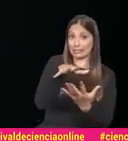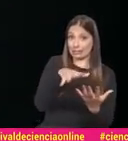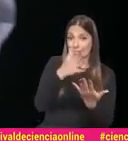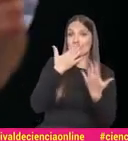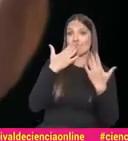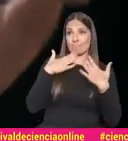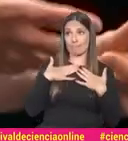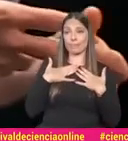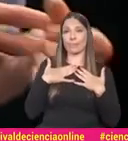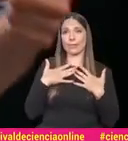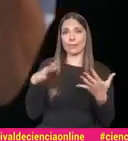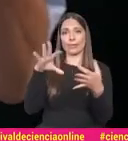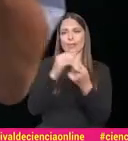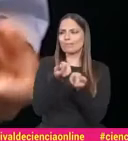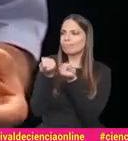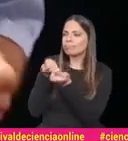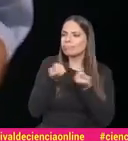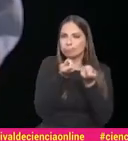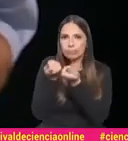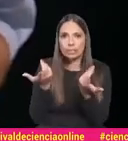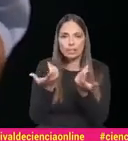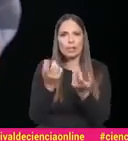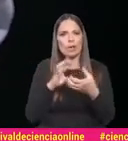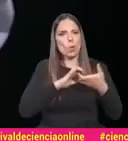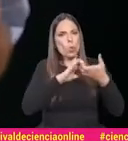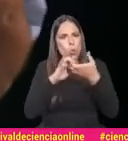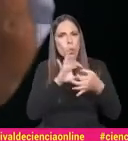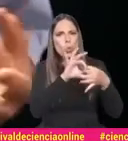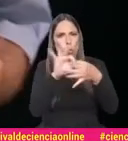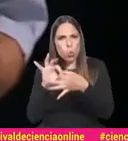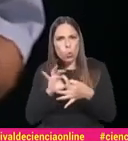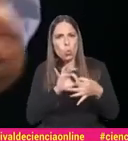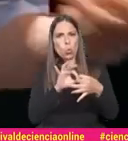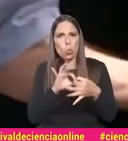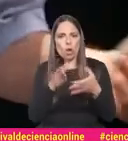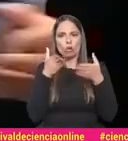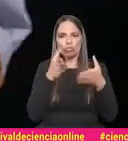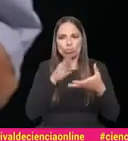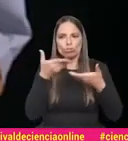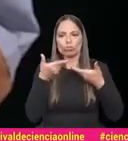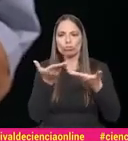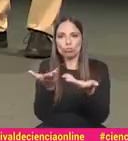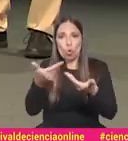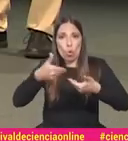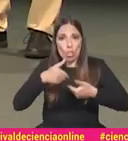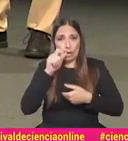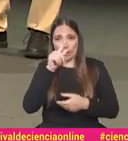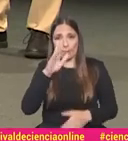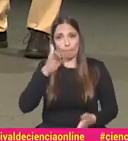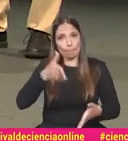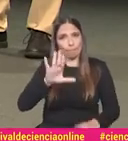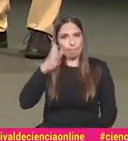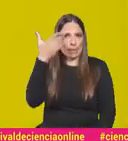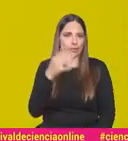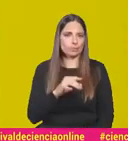nos passou, de coordenação, de colaboração e de cooperação, sobretudo com aqueles que mais precisam. E